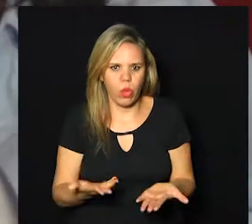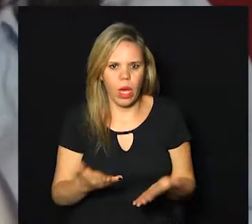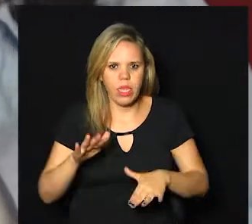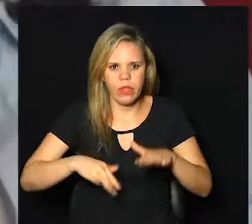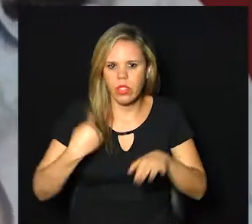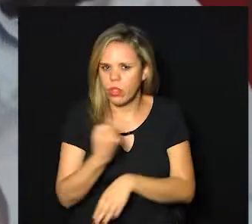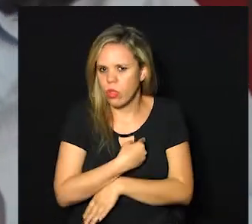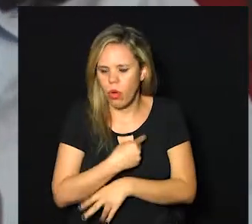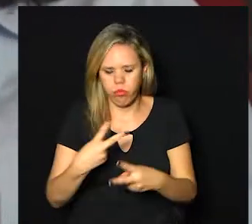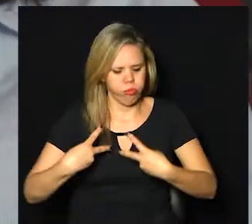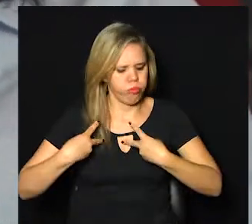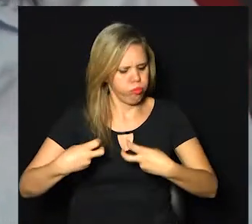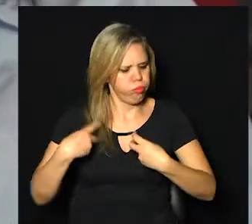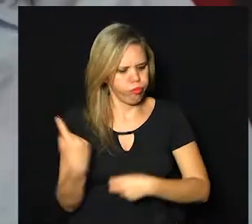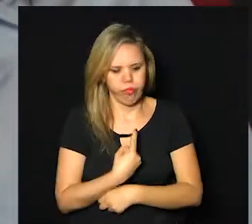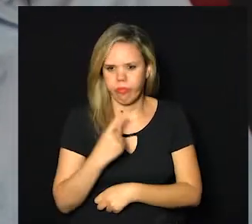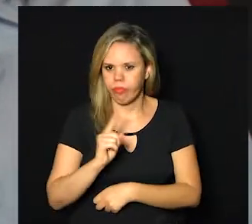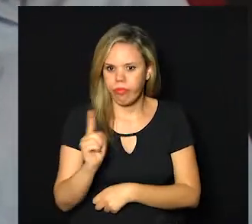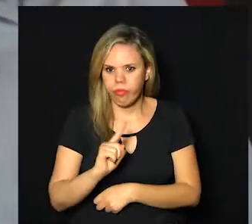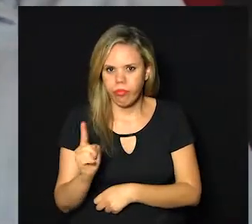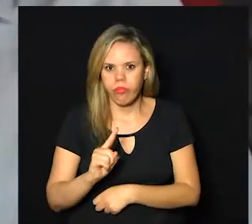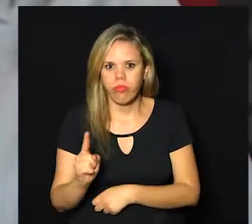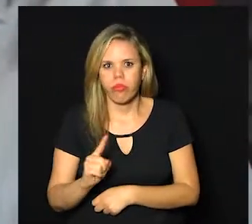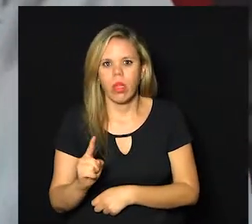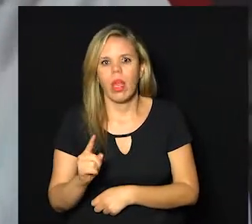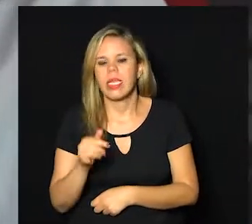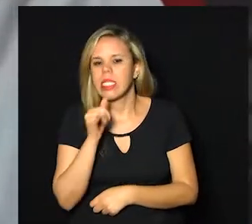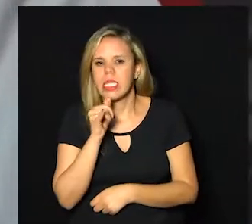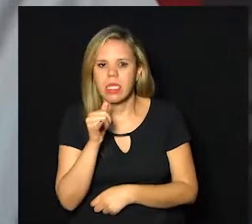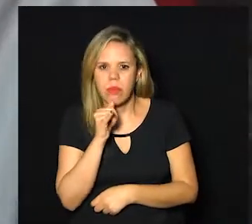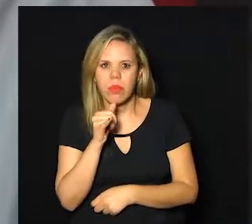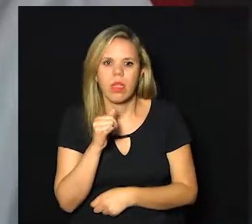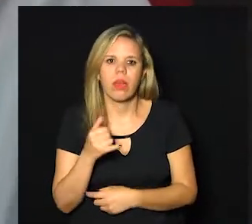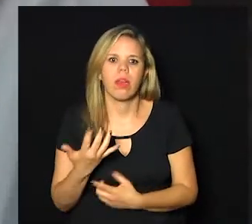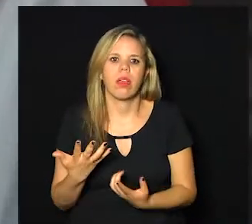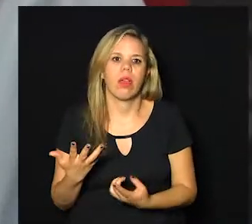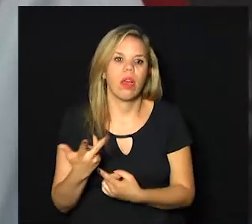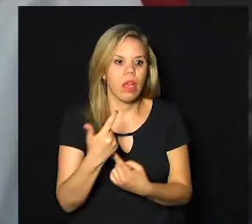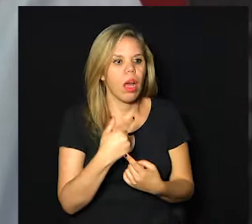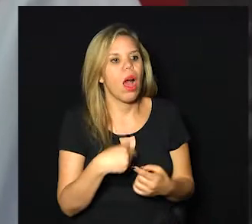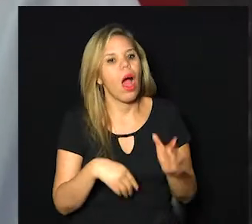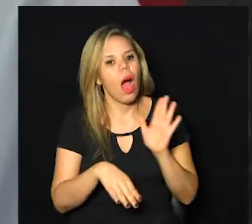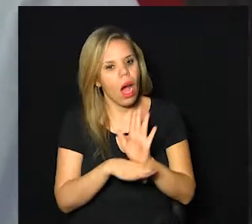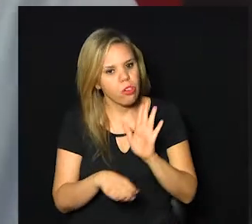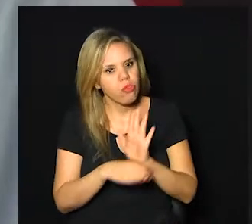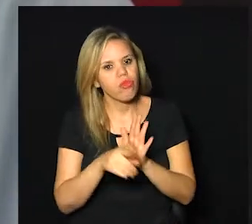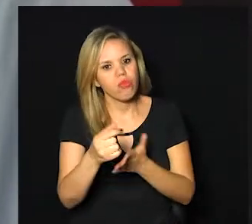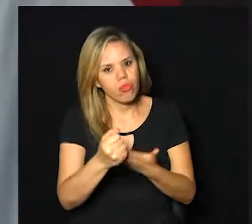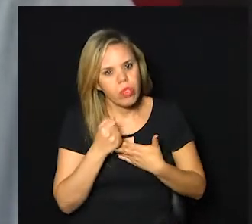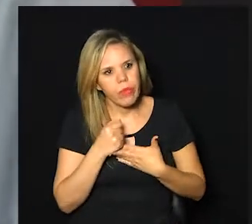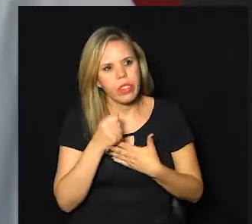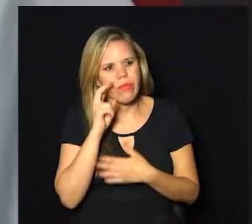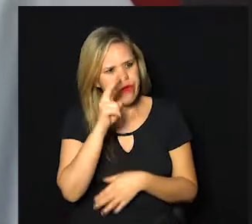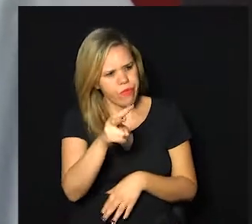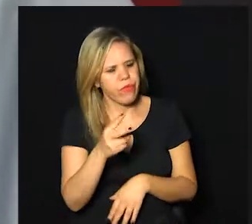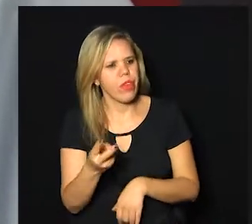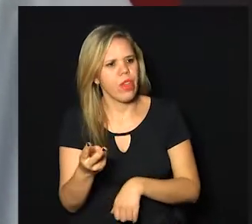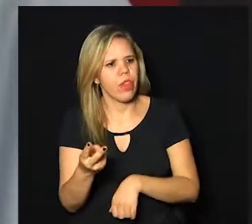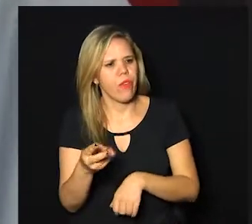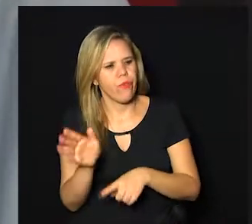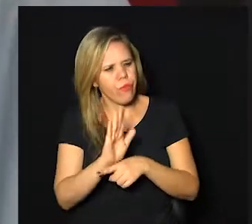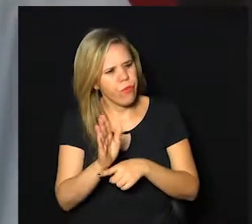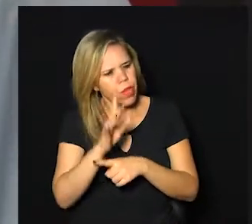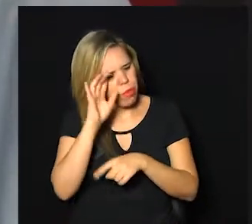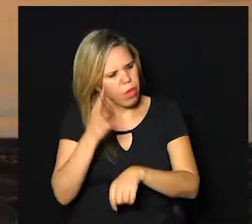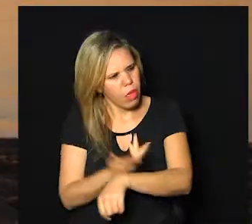não consegue se ver sozinho. Então a arte ajuda no autoconhecimento. Quando você assiste um filme e se emociona, você vai